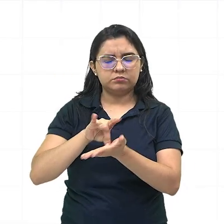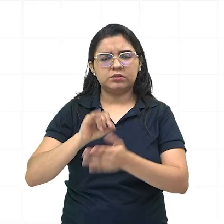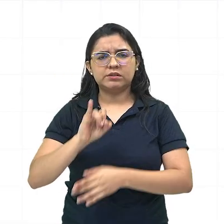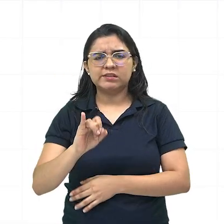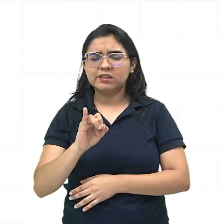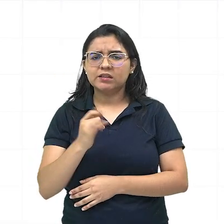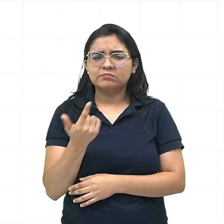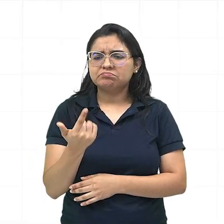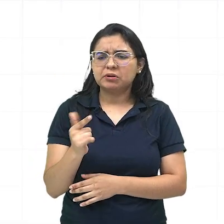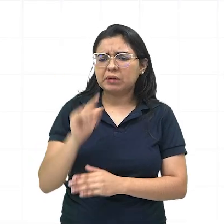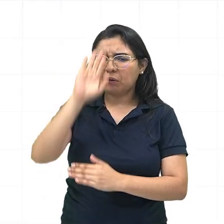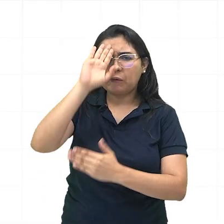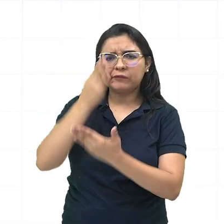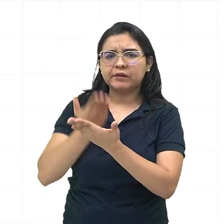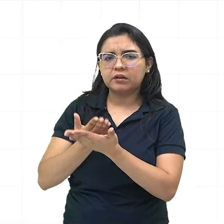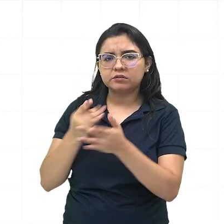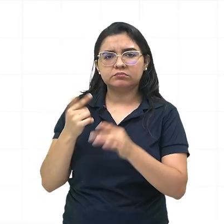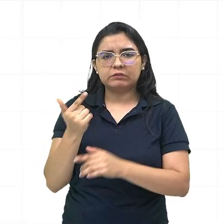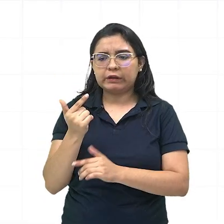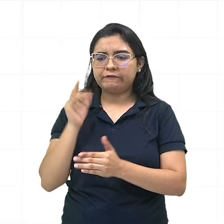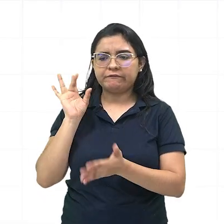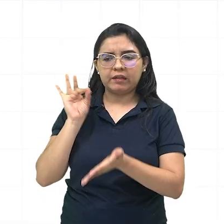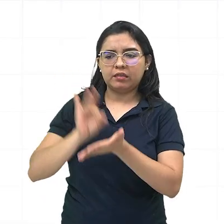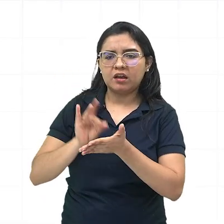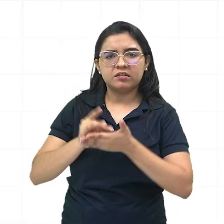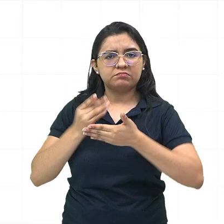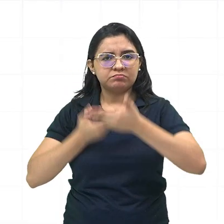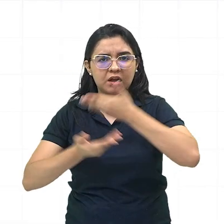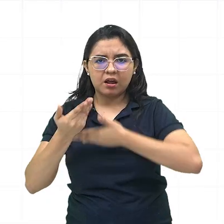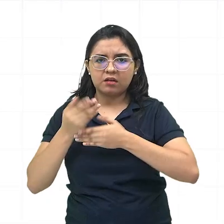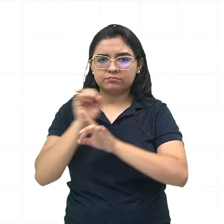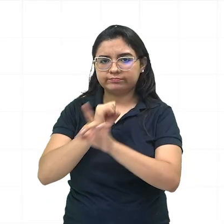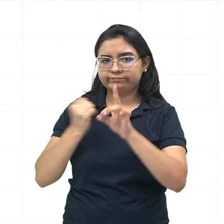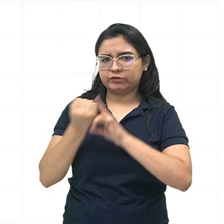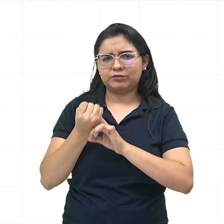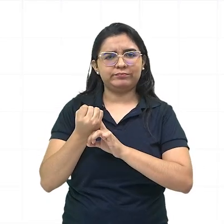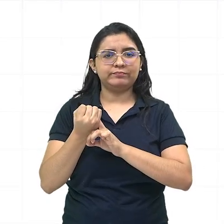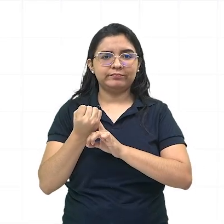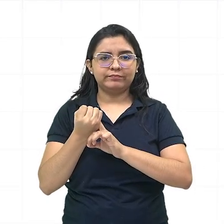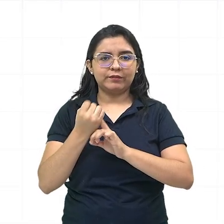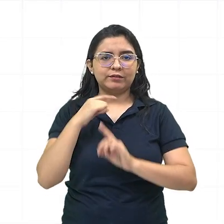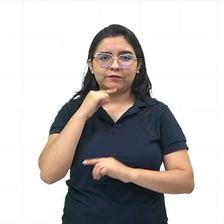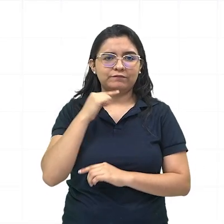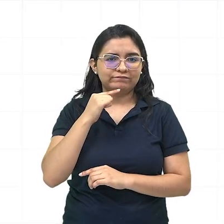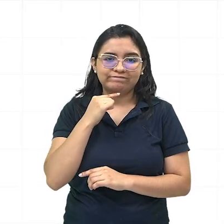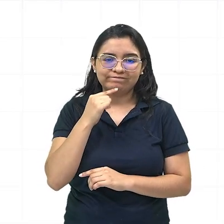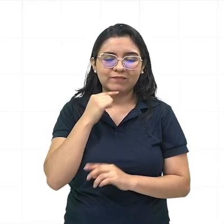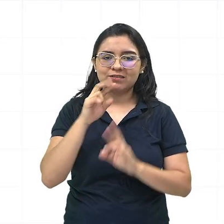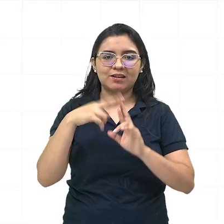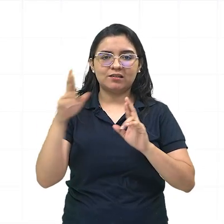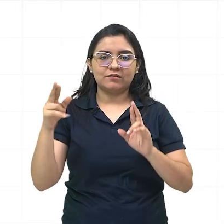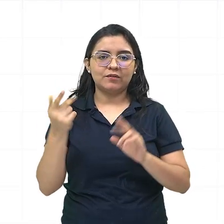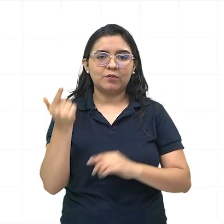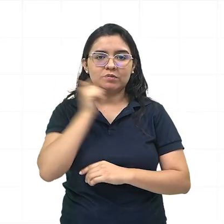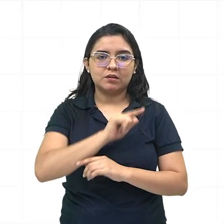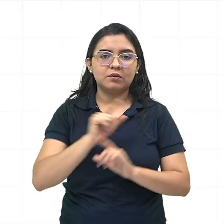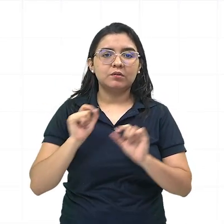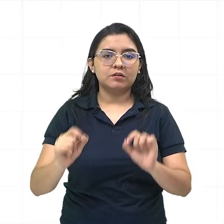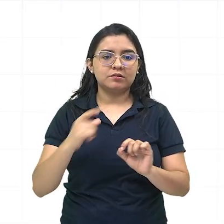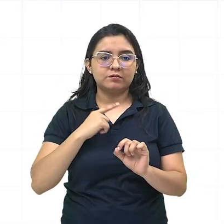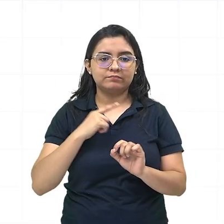não houver essa confiança e verdade nessa relação social, dificilmente essa religião ela vai